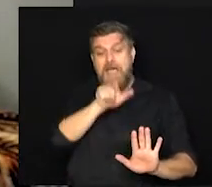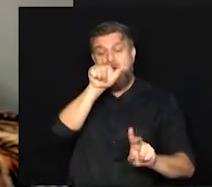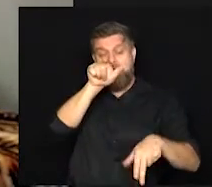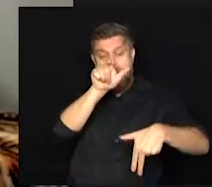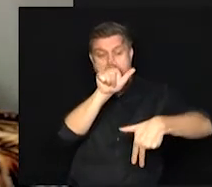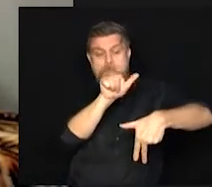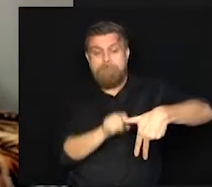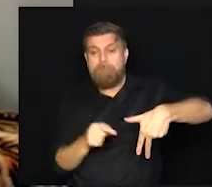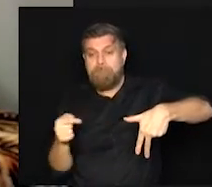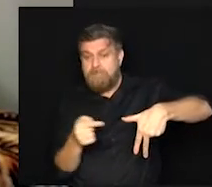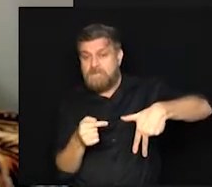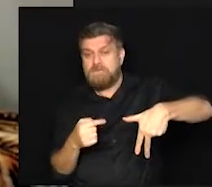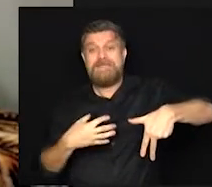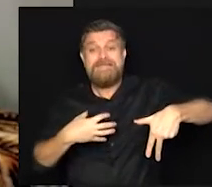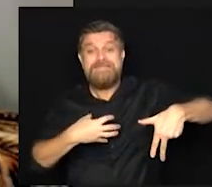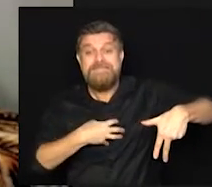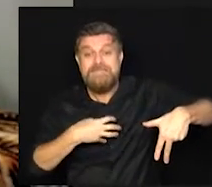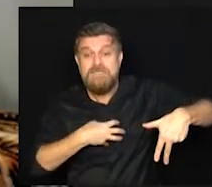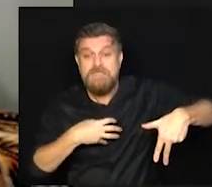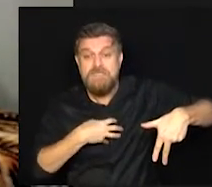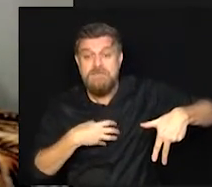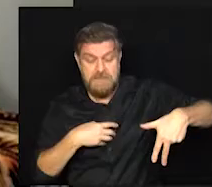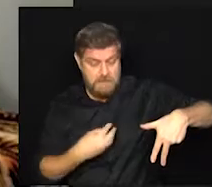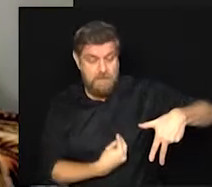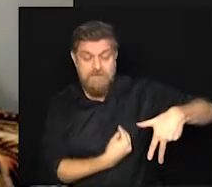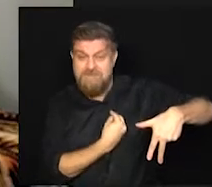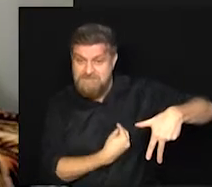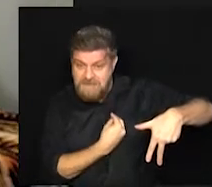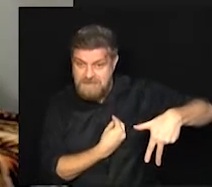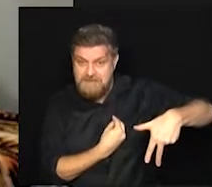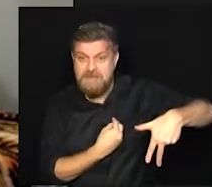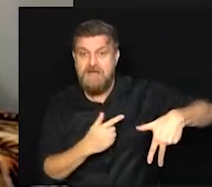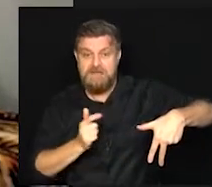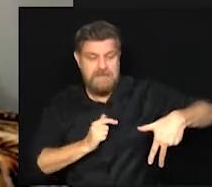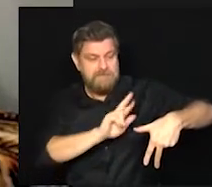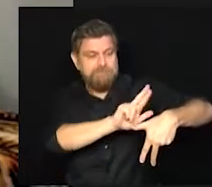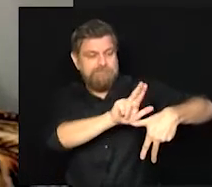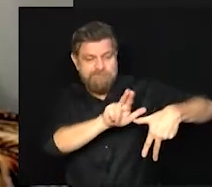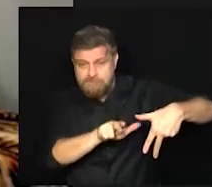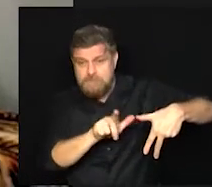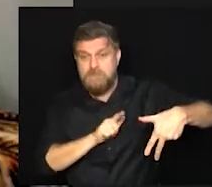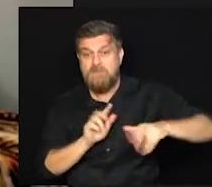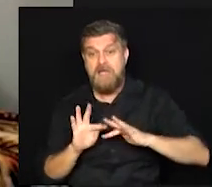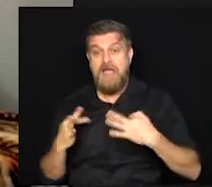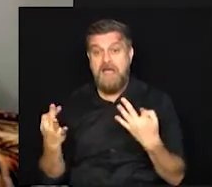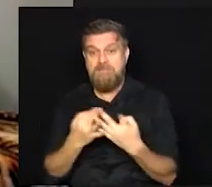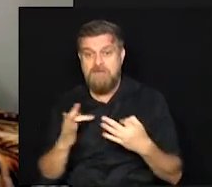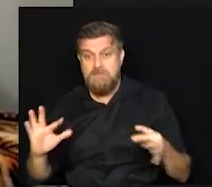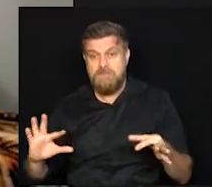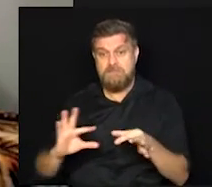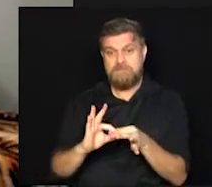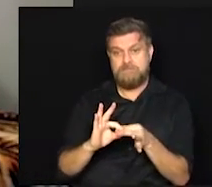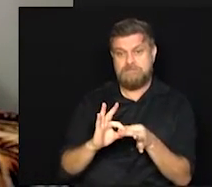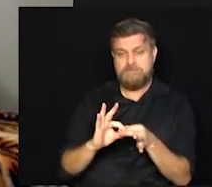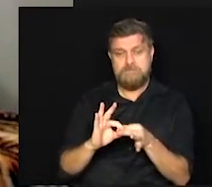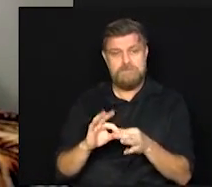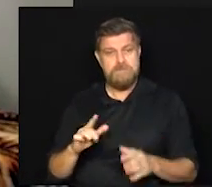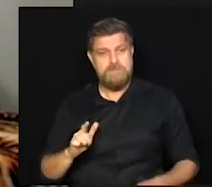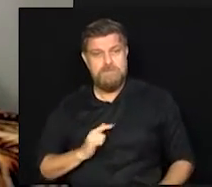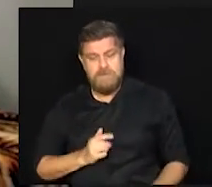tem sentimento, tem uma pessoa que tem vida, tem a família da pessoa com deficiência. Então, que